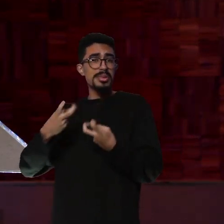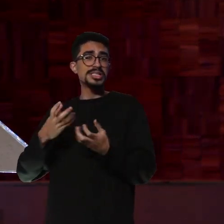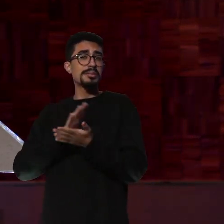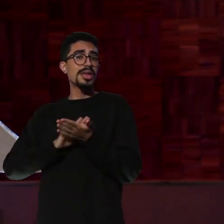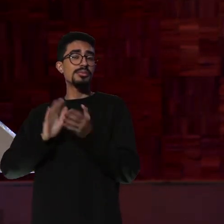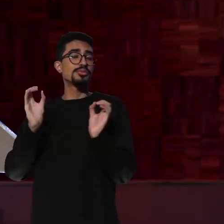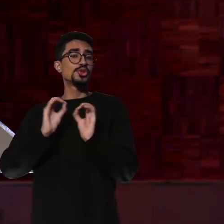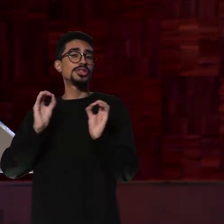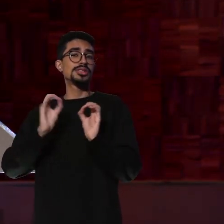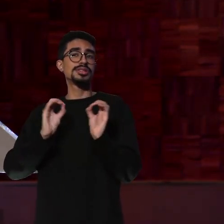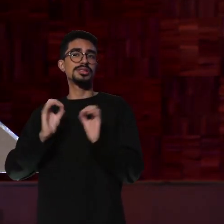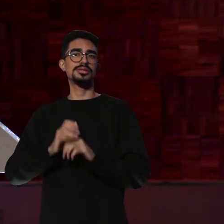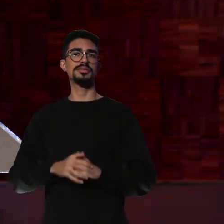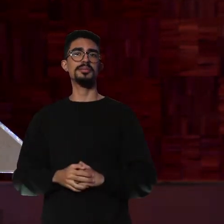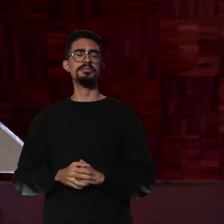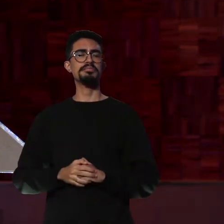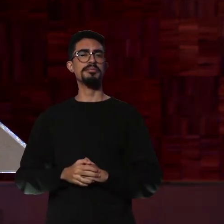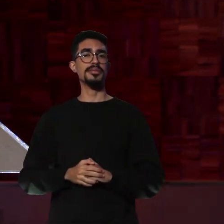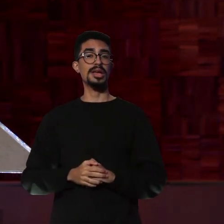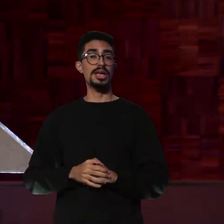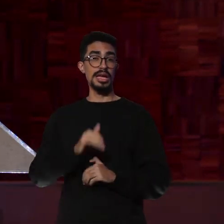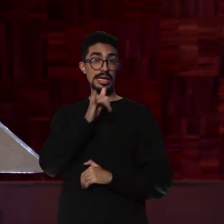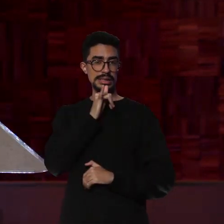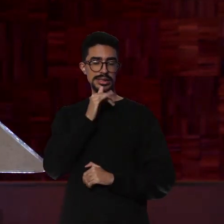segura? Às vezes pode ser o medo de sofrer,